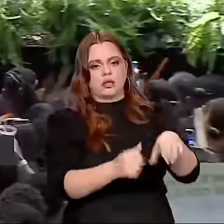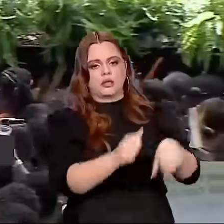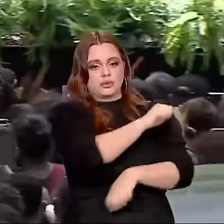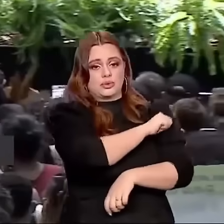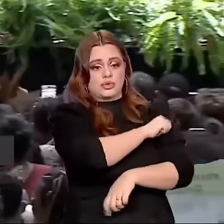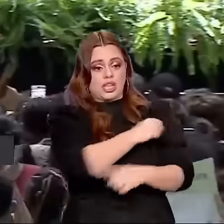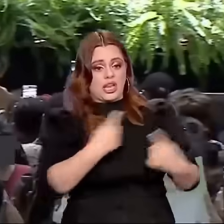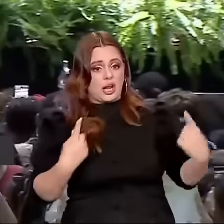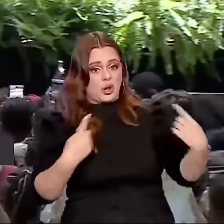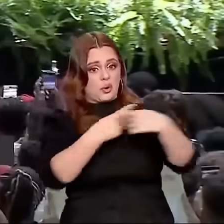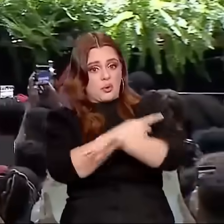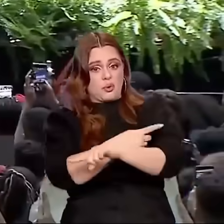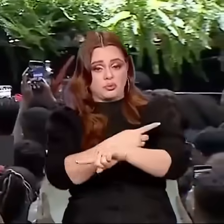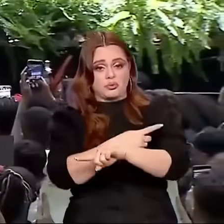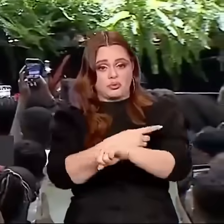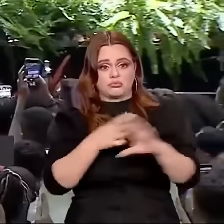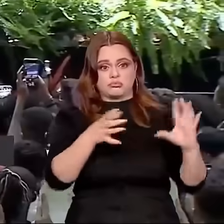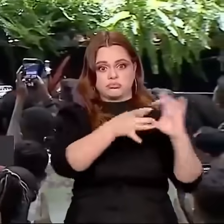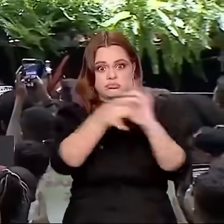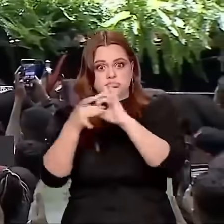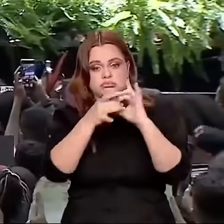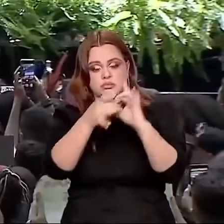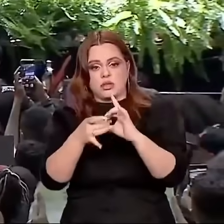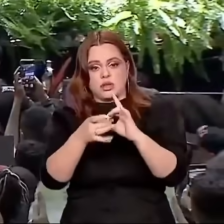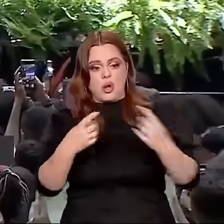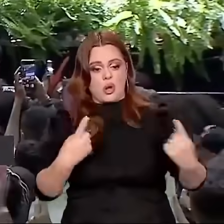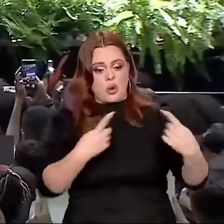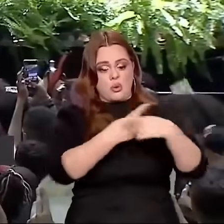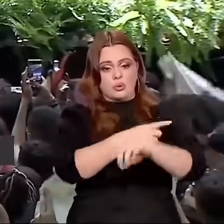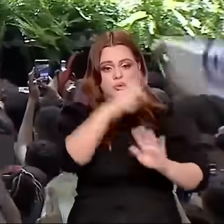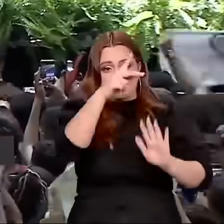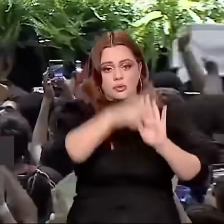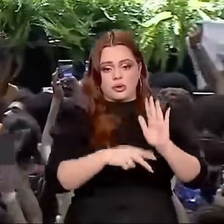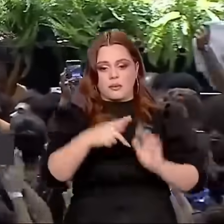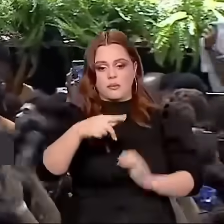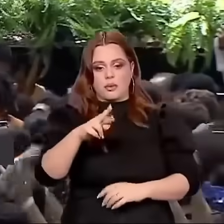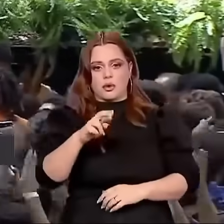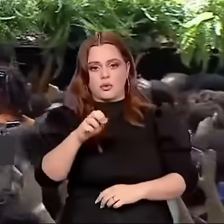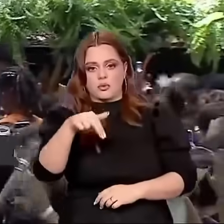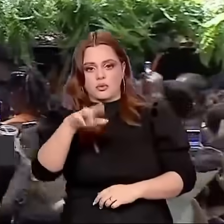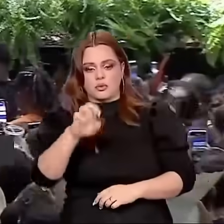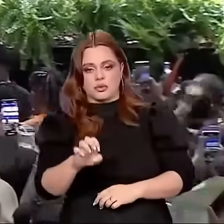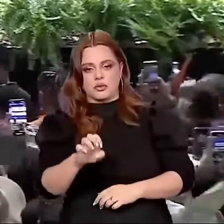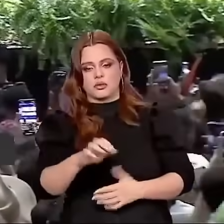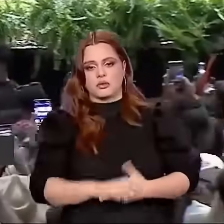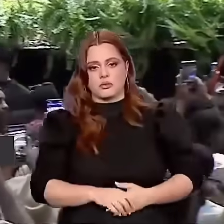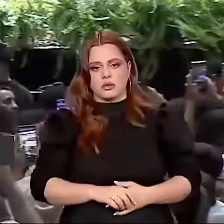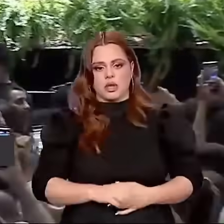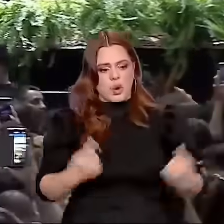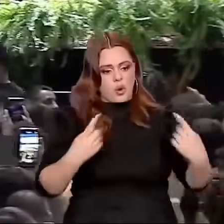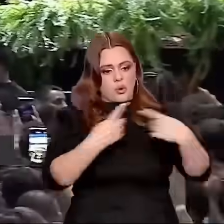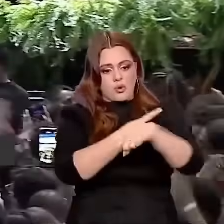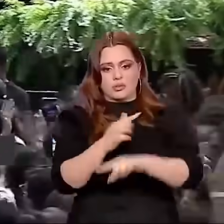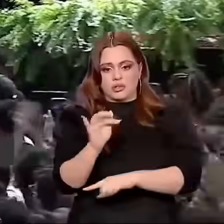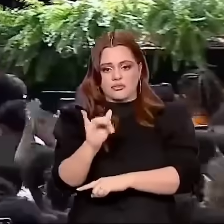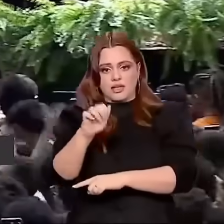REUNE, tinha gente que era contra o PROUNE. Tinha gente que era contra o